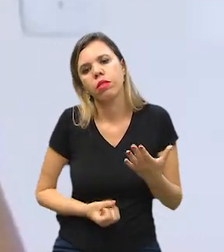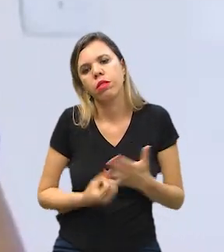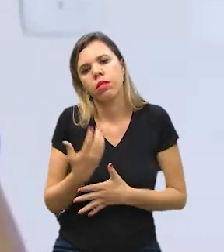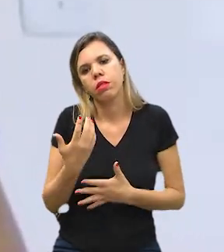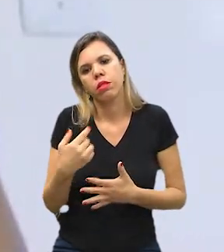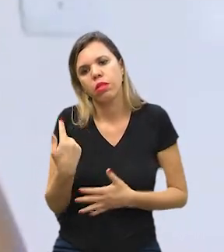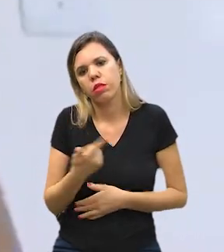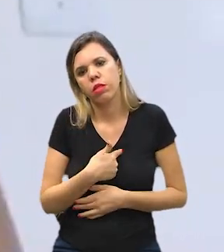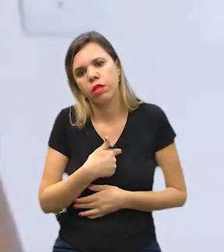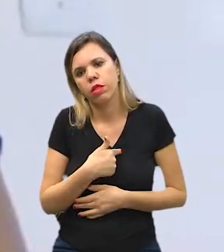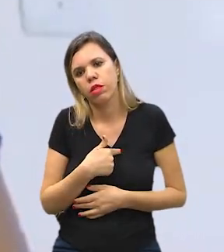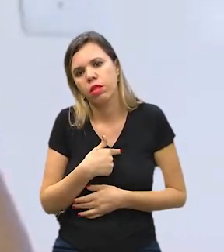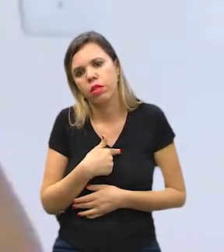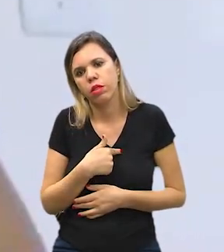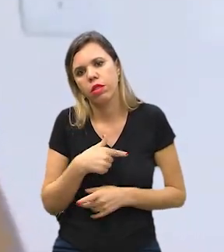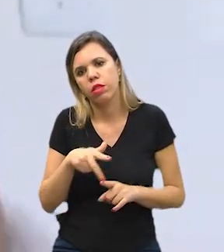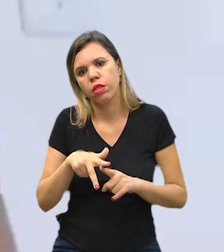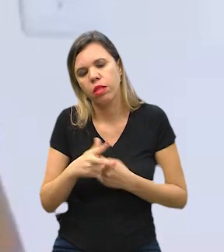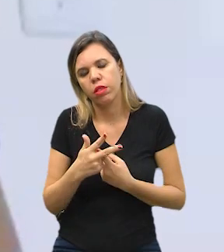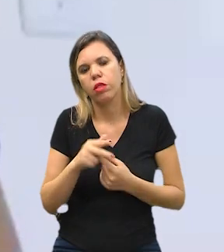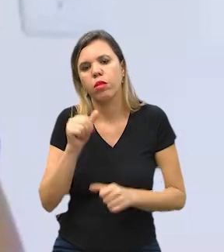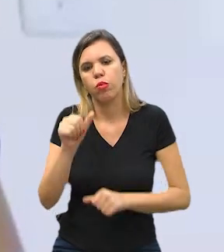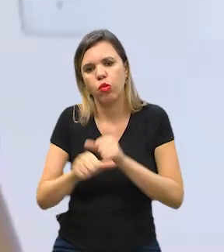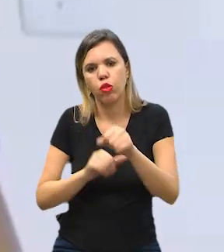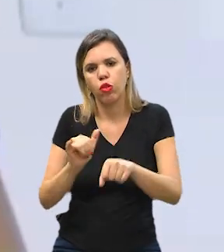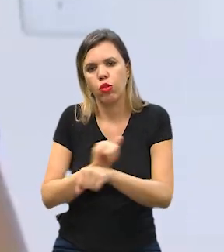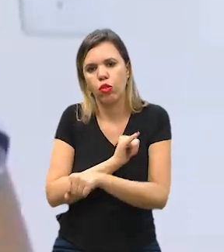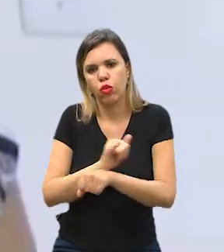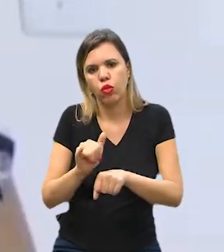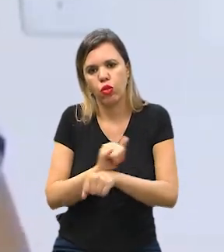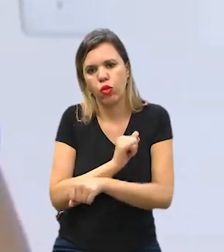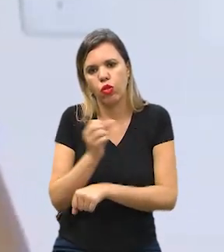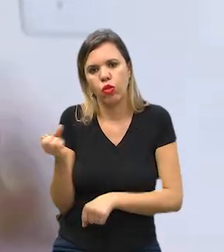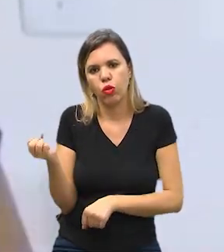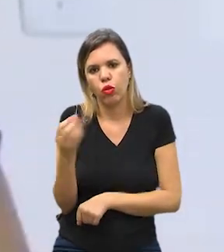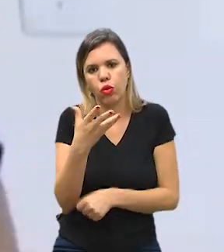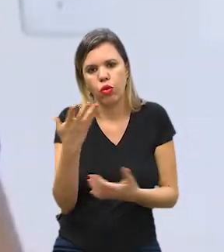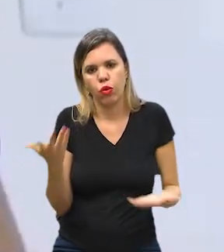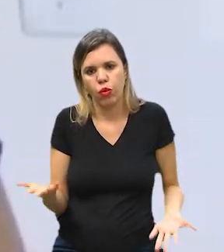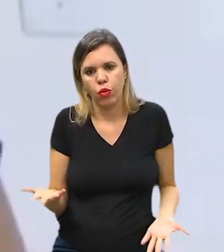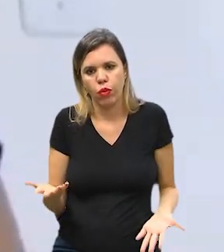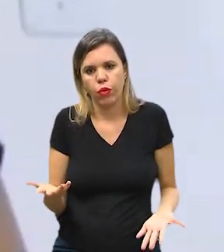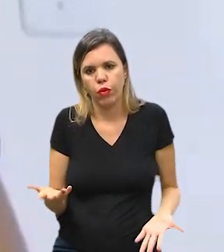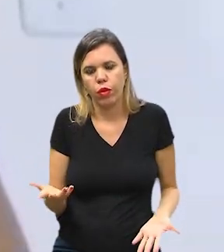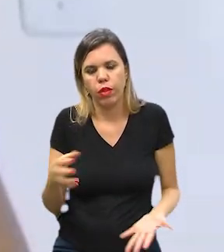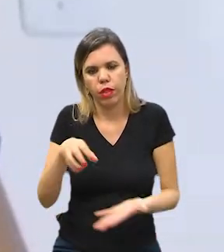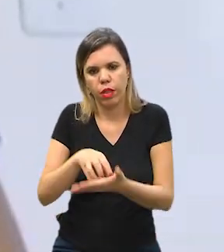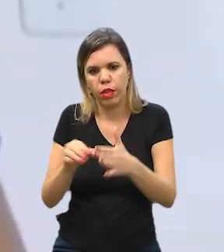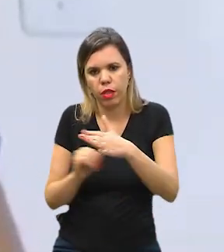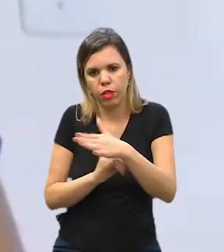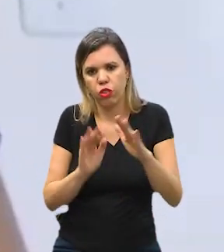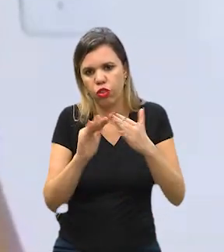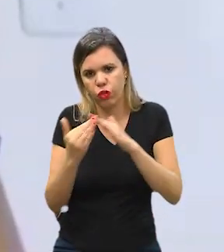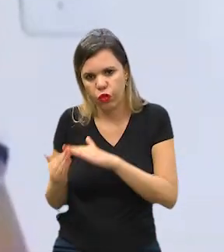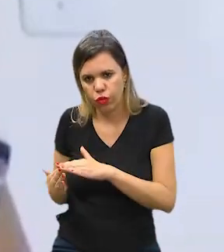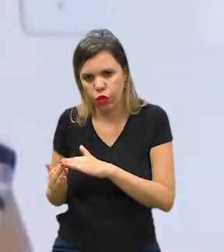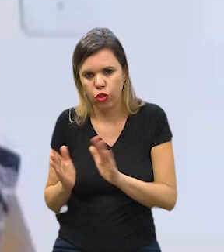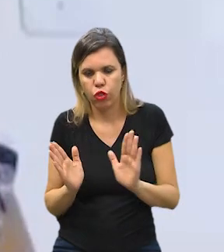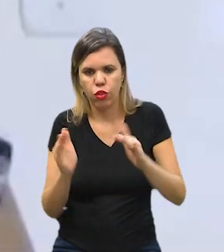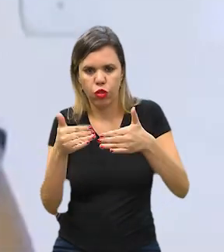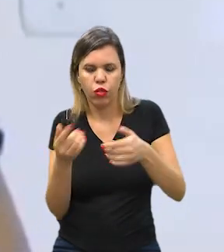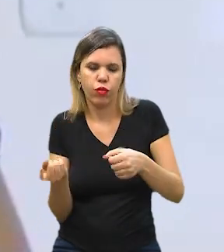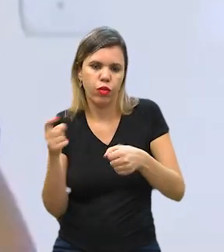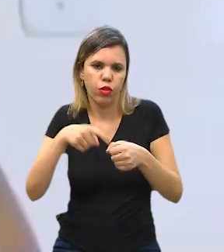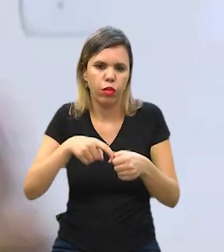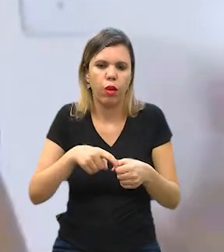da pandemia e tudo que aconteceu, nós tivemos que fazer uma correção de rota e pensar novas estratégias. Então, a agência Mandinga de